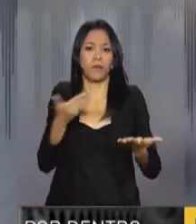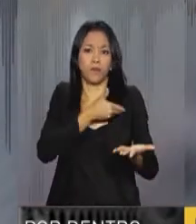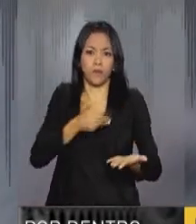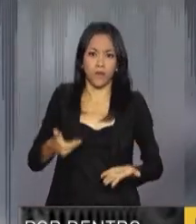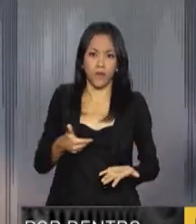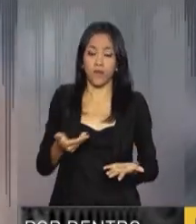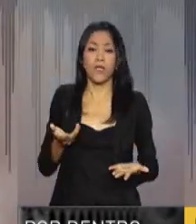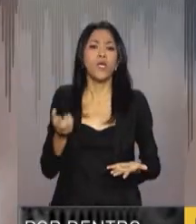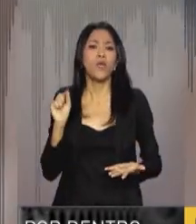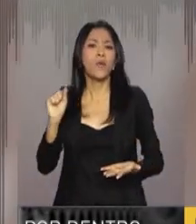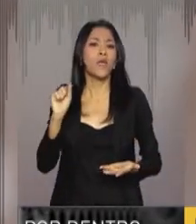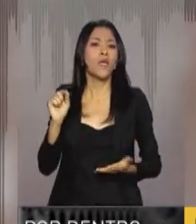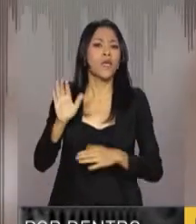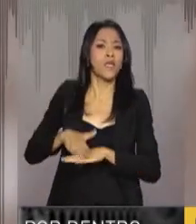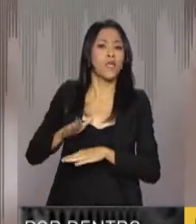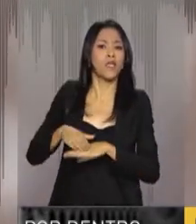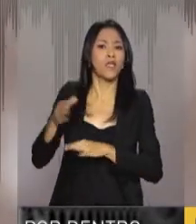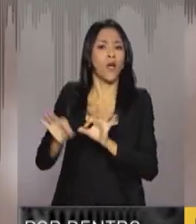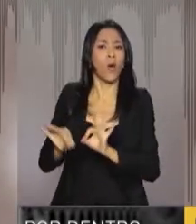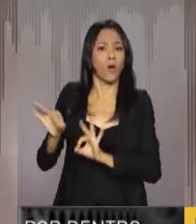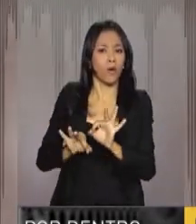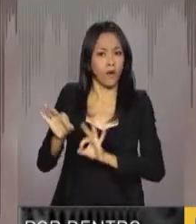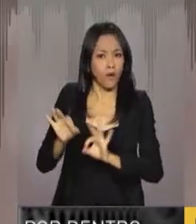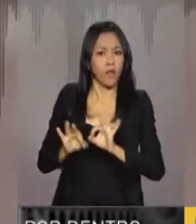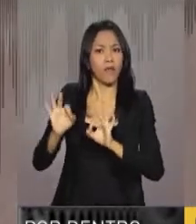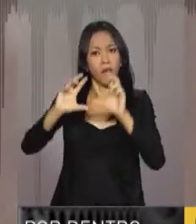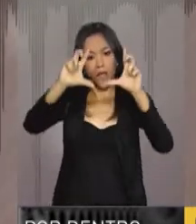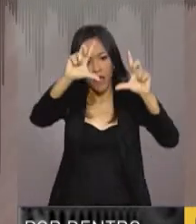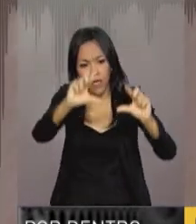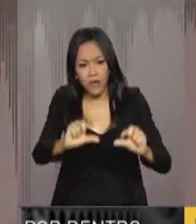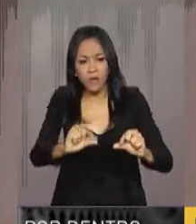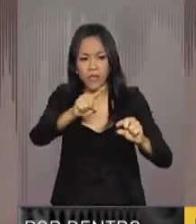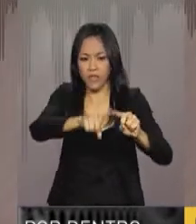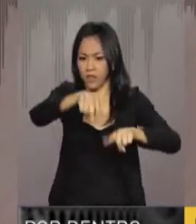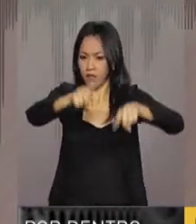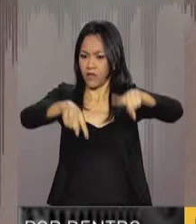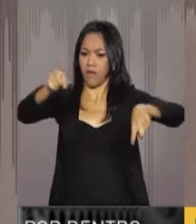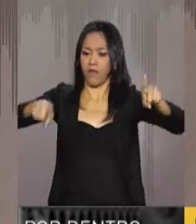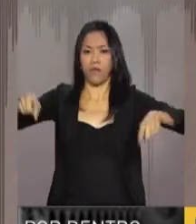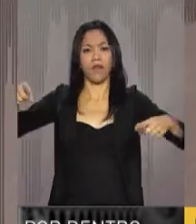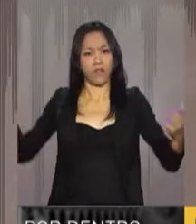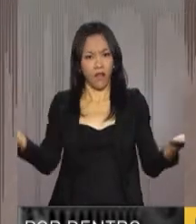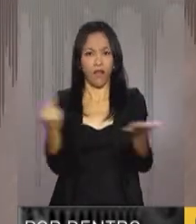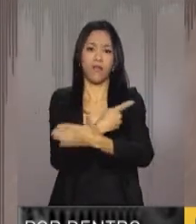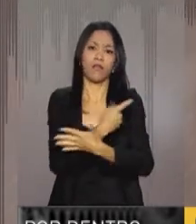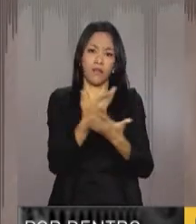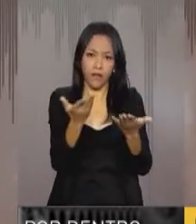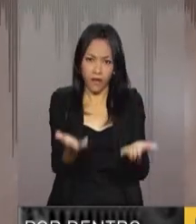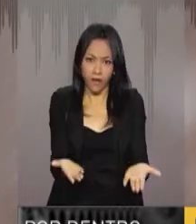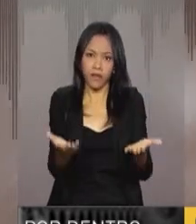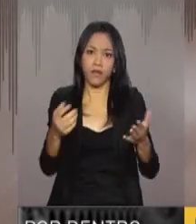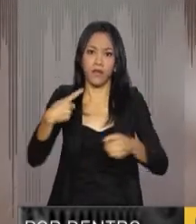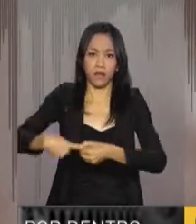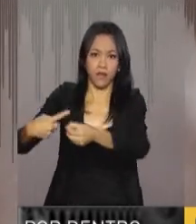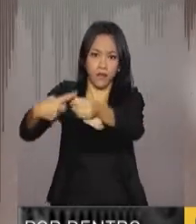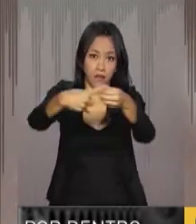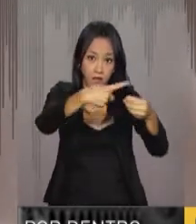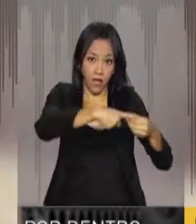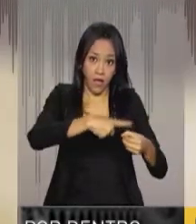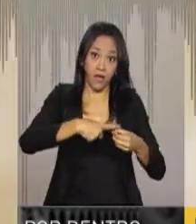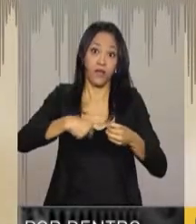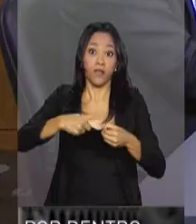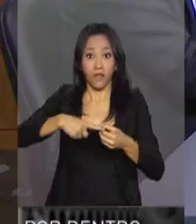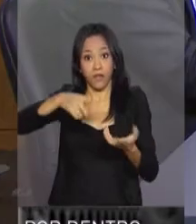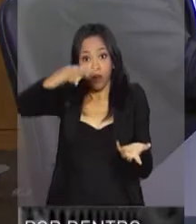planejamento existe para se diminuir essa desigualdade que afeta as cidades amazônicas há muitas